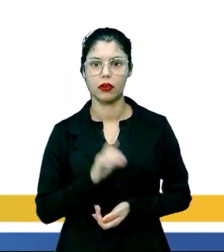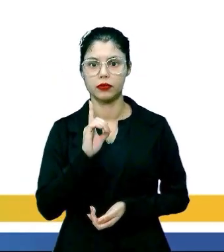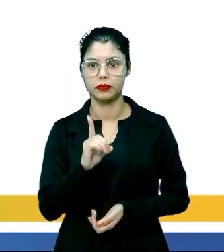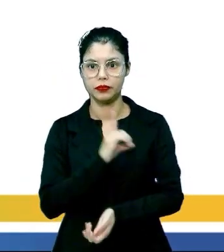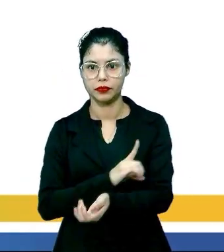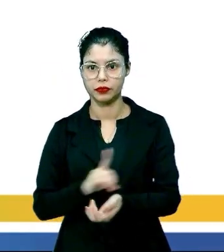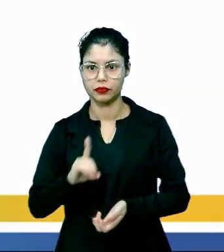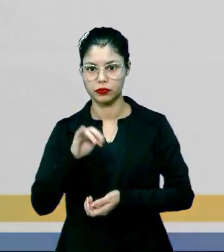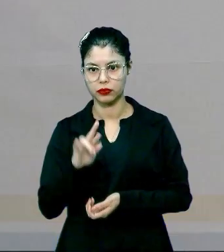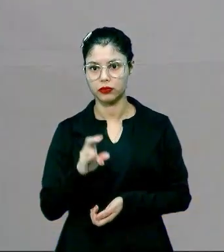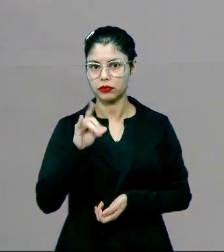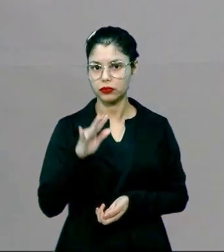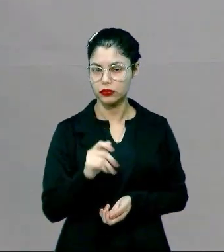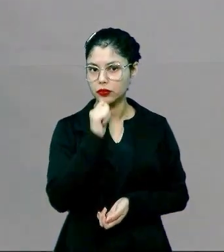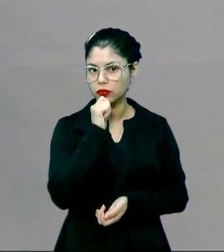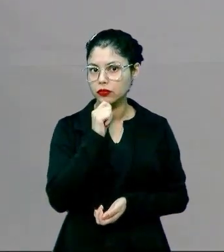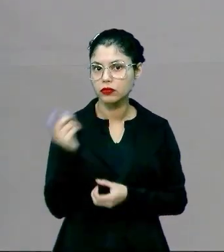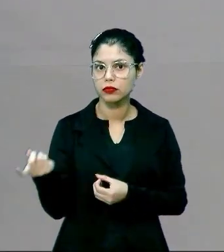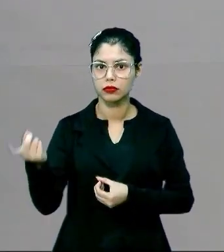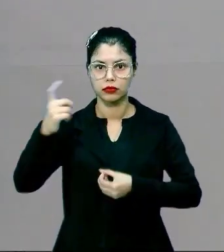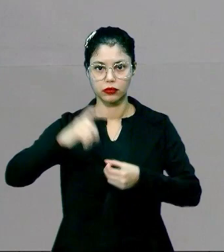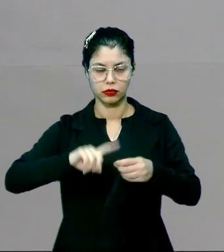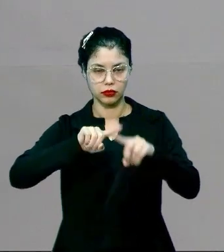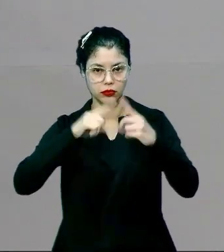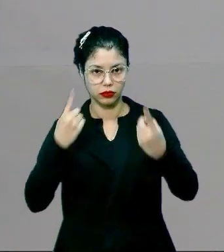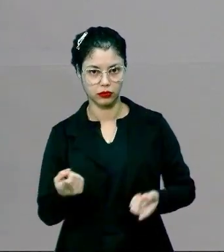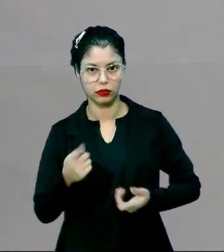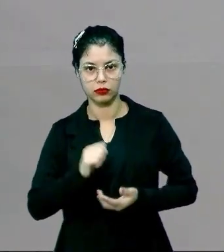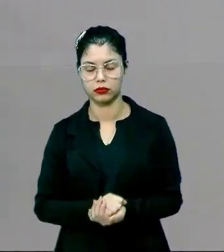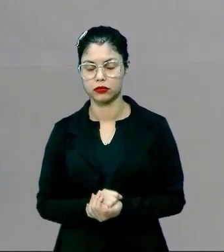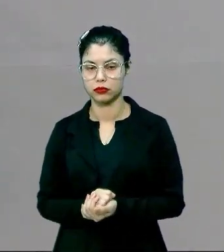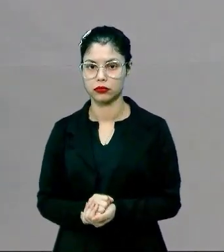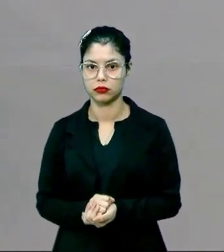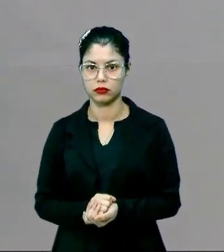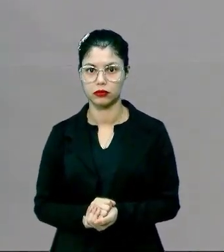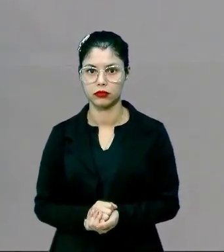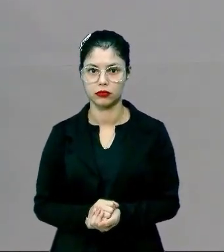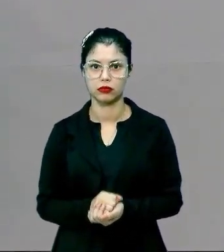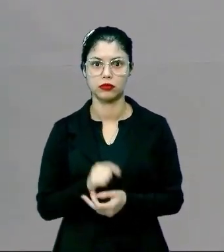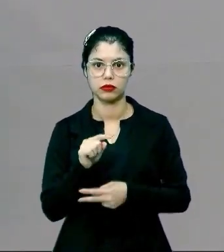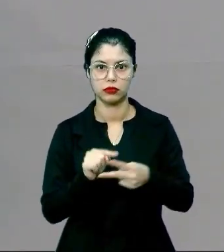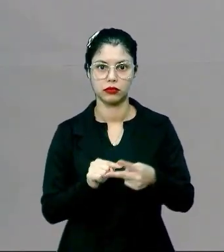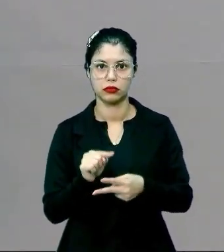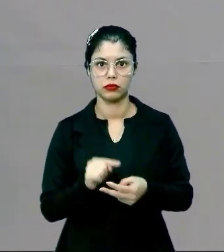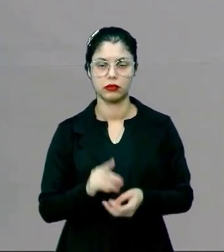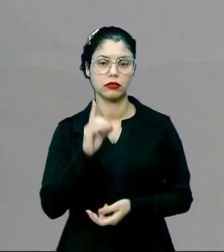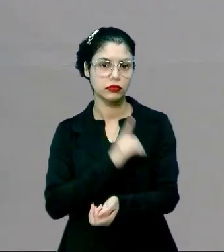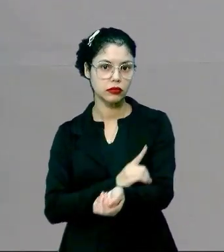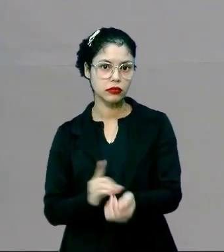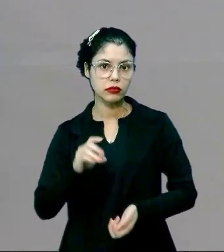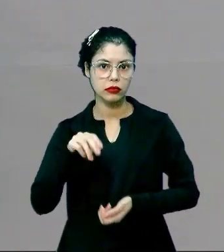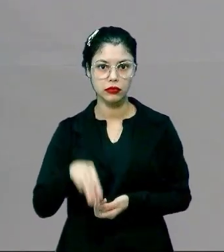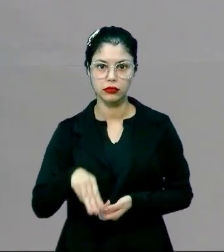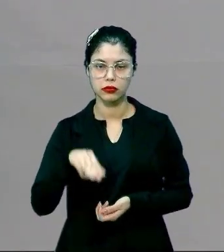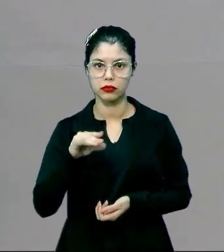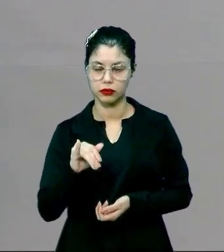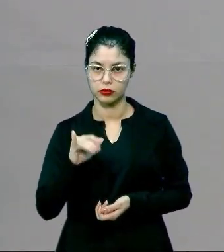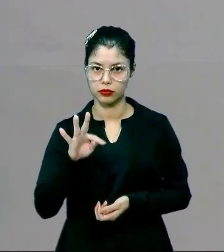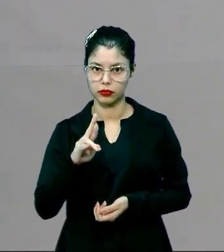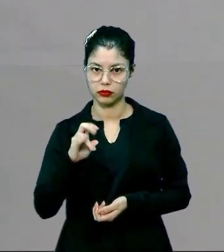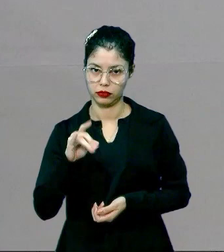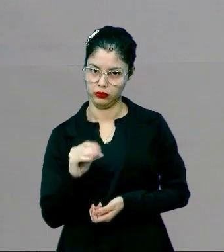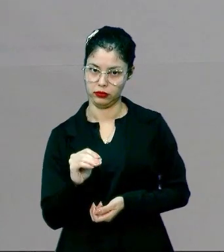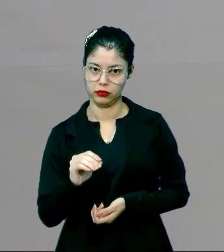Diabetes insípidos. Olha só, voltando mais uma vez. Pessoal, temos dois tipos de diabetes, mellitus